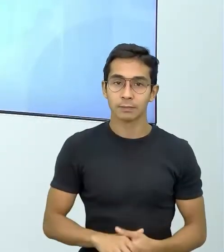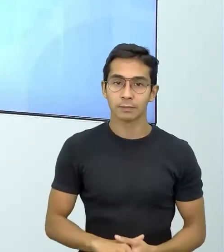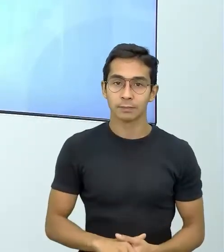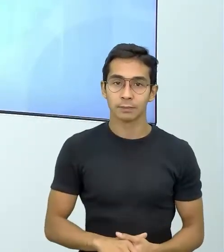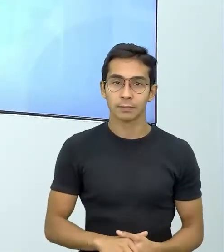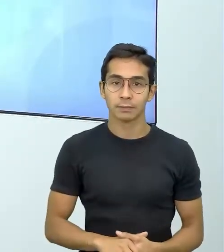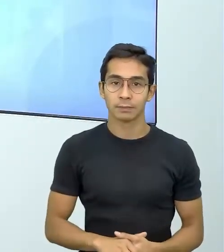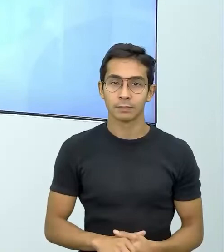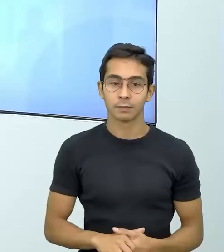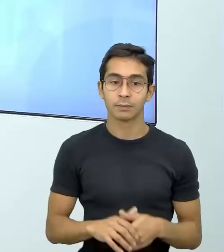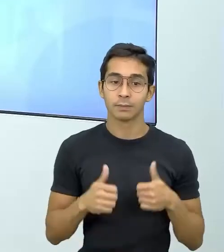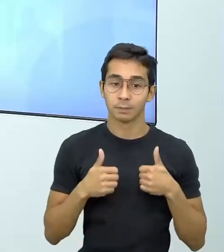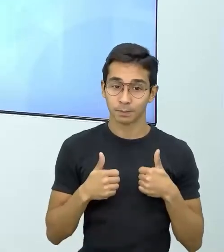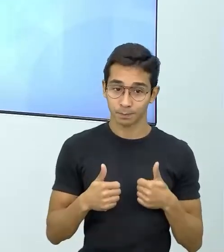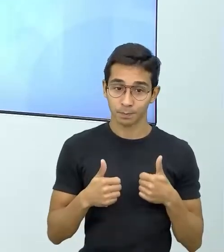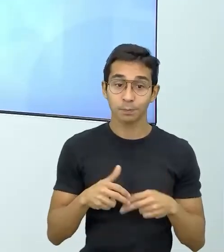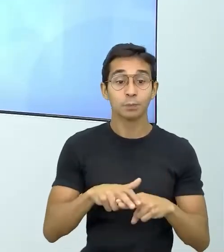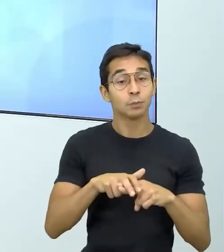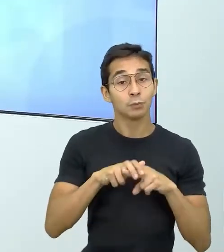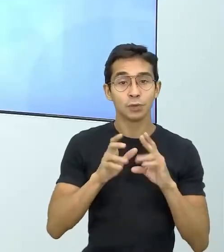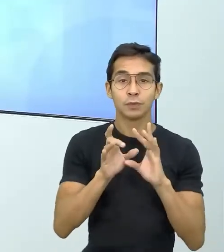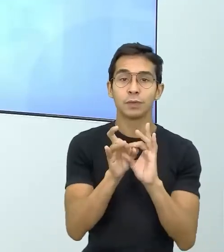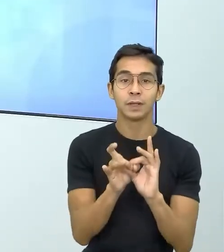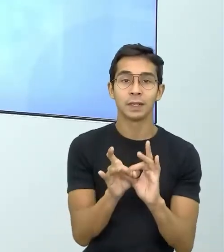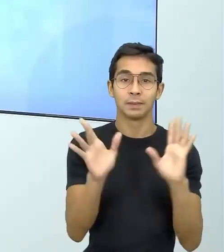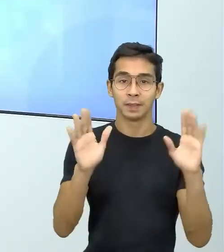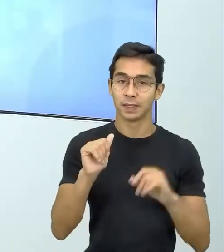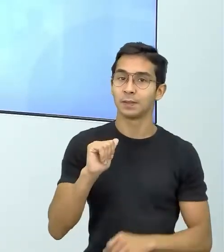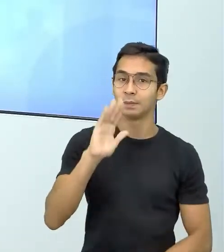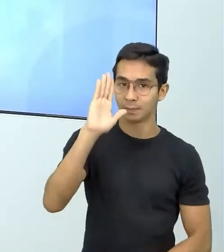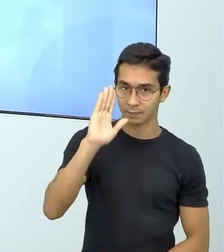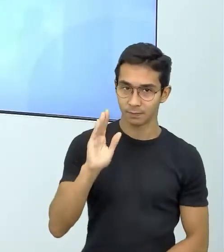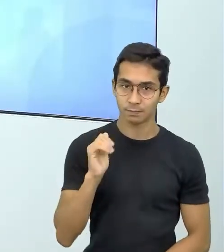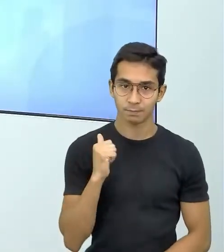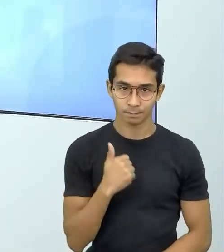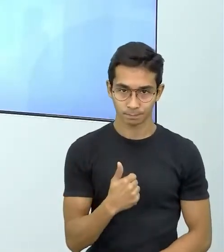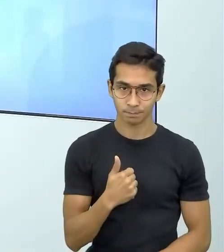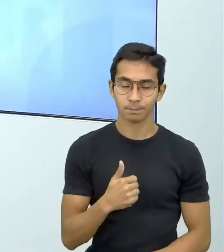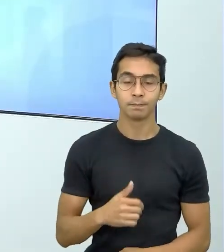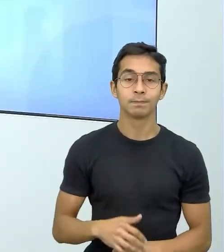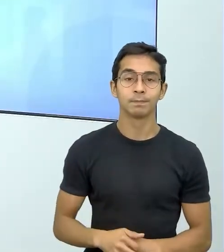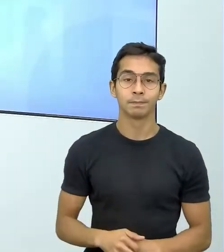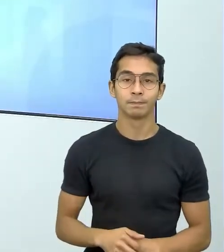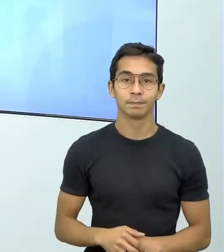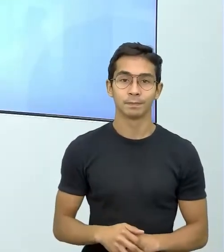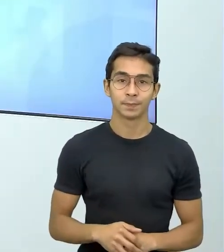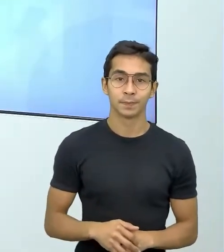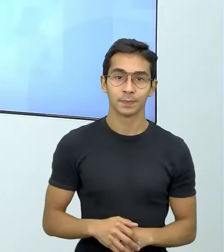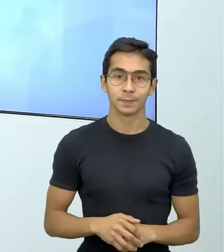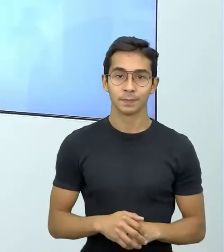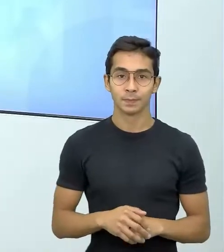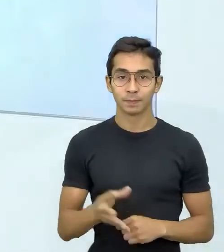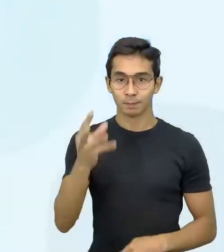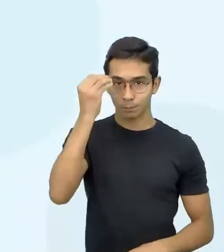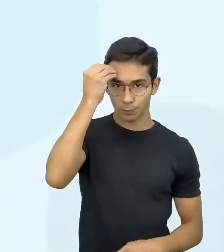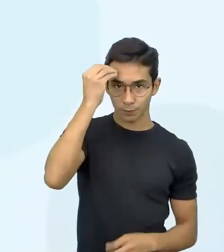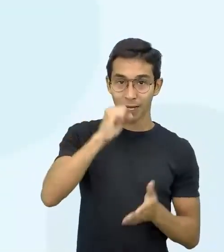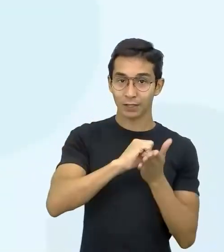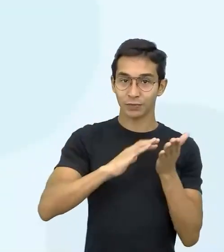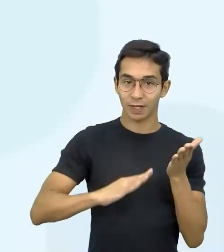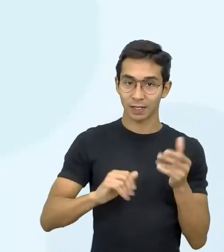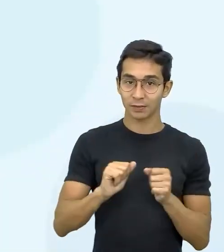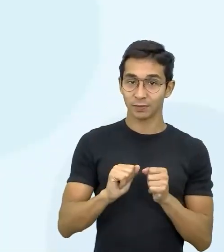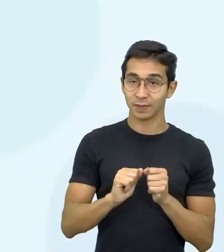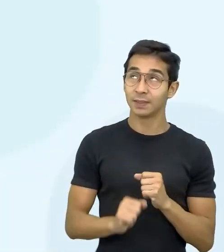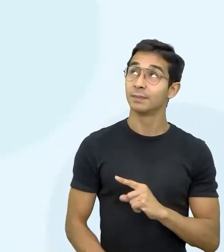velocidade, certo? E isso dá a elas maior liberdade. Tudo bem? Então vamos ficar com esse exercício aí para nós